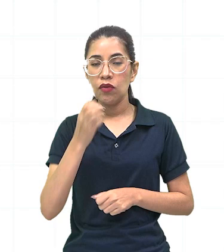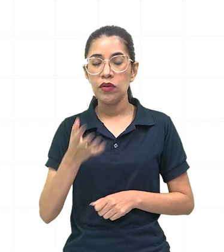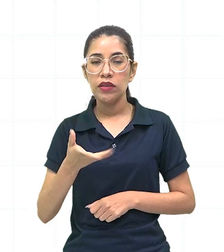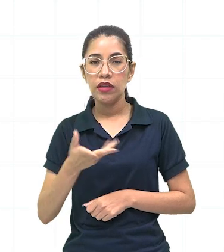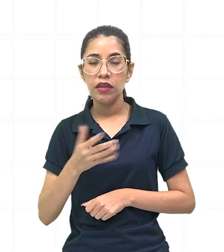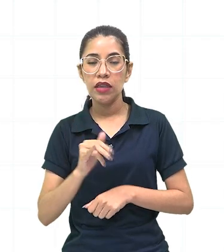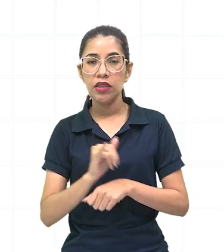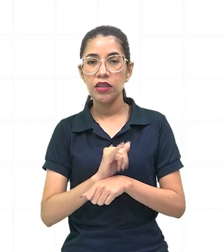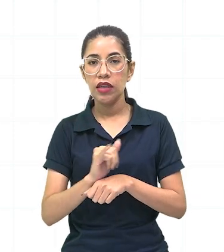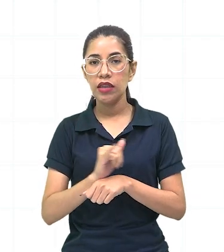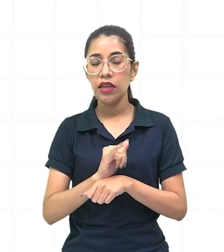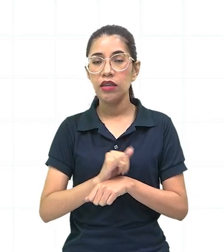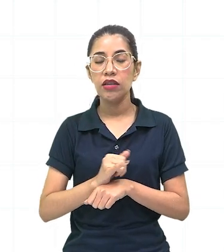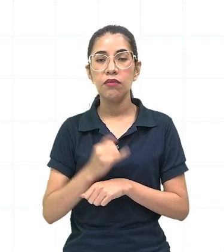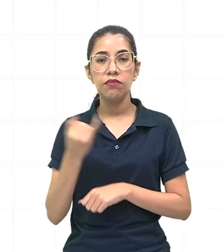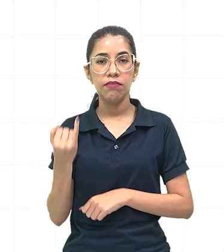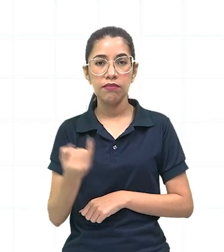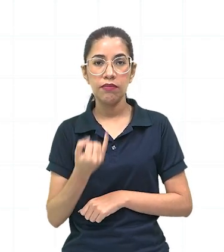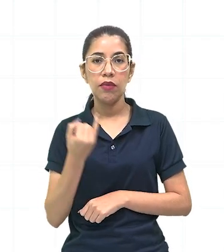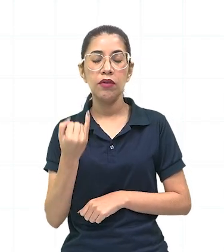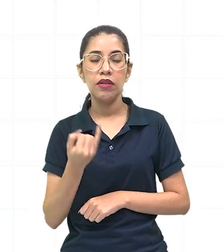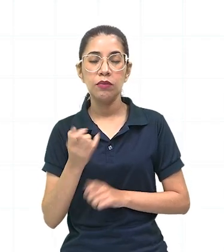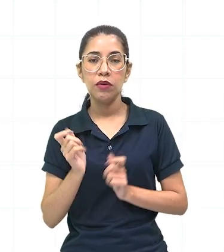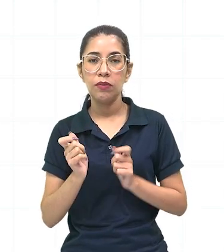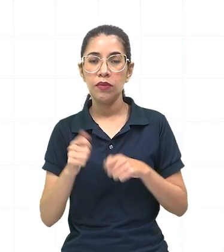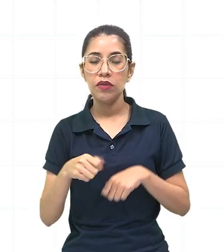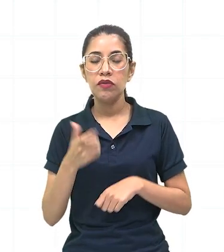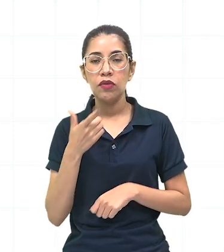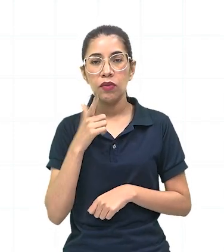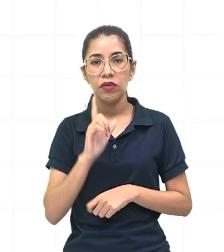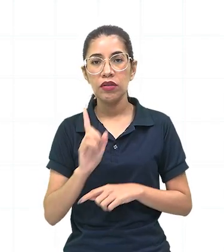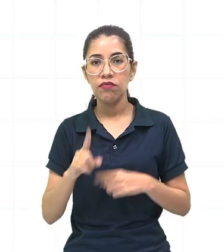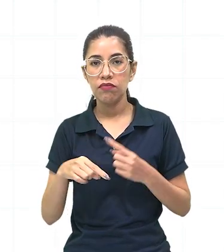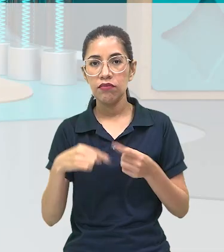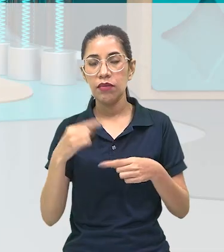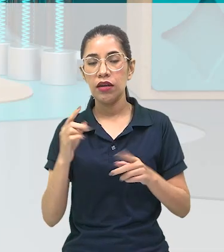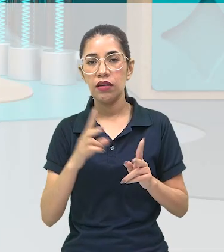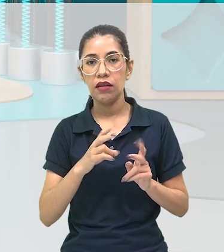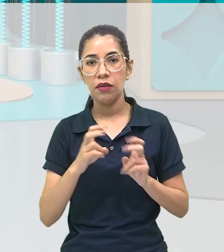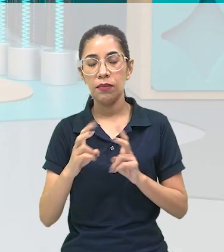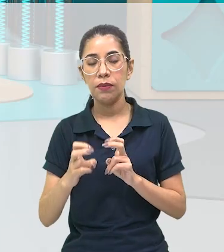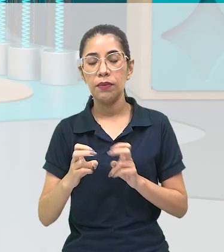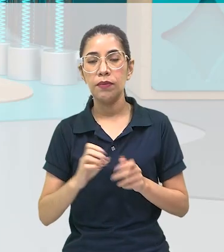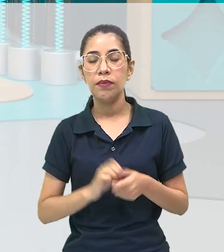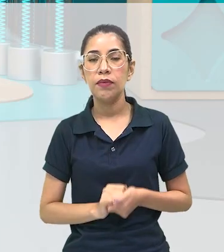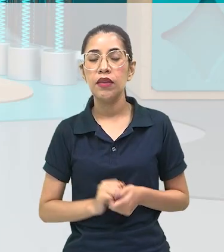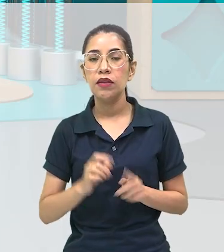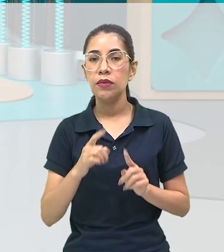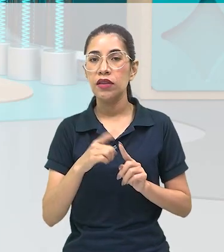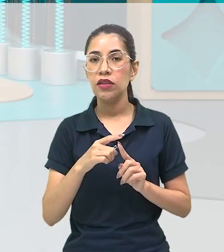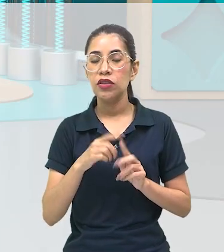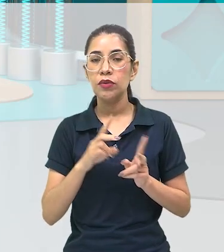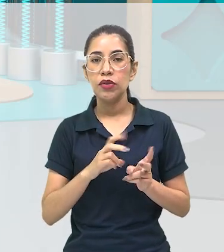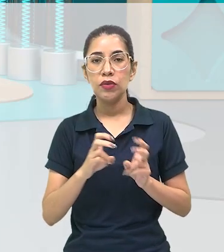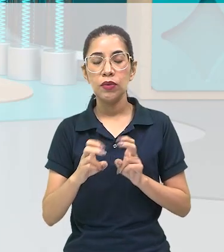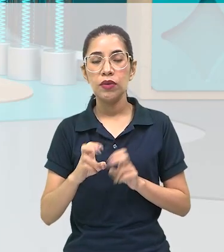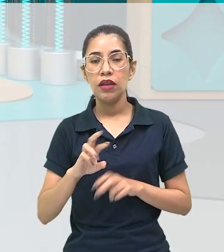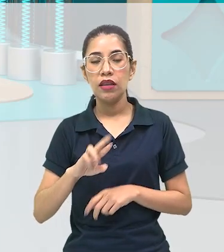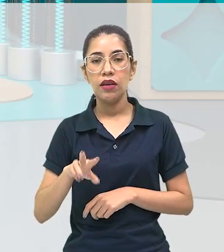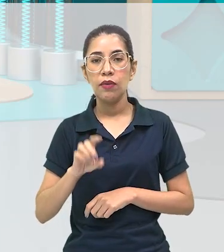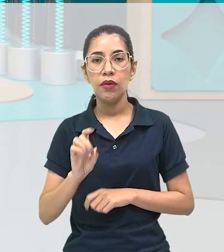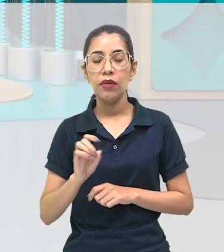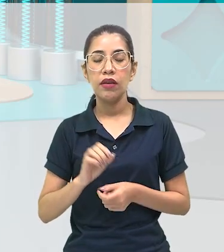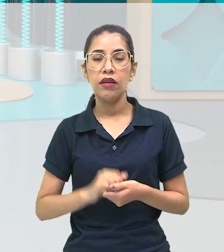agilidade e estratégia são essenciais para o sucesso. Então, gente, aqui no sumô não existe questão